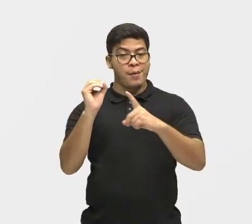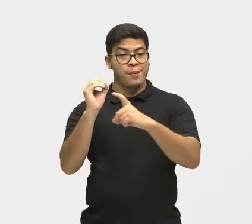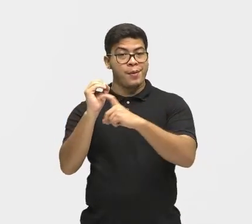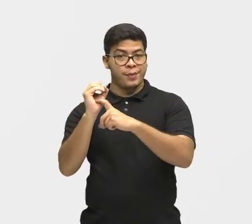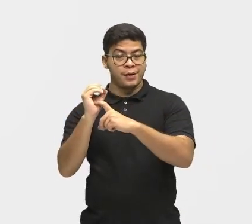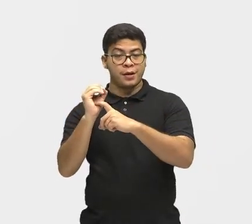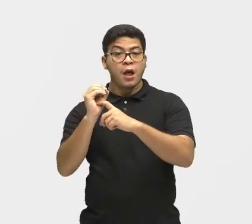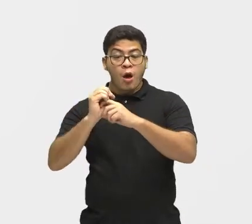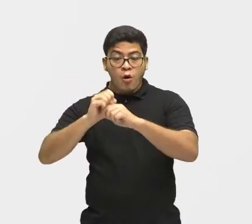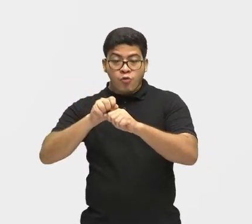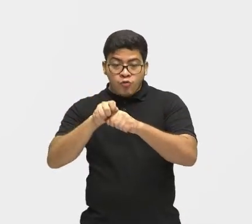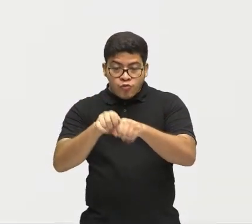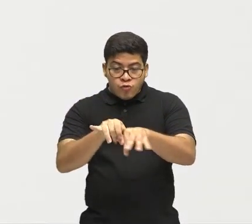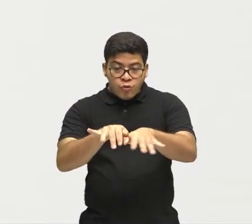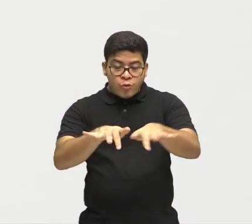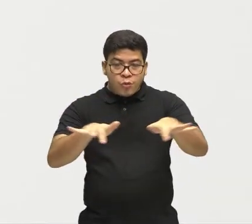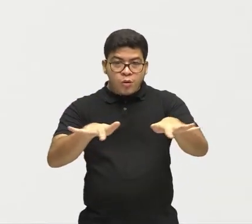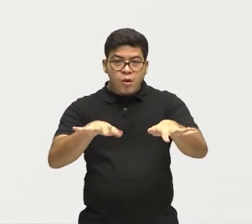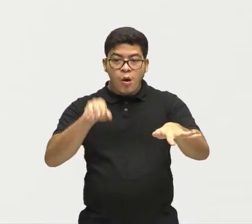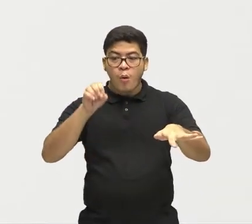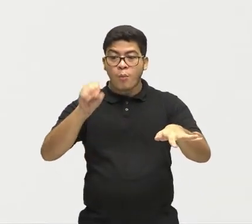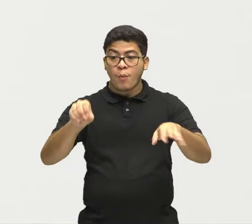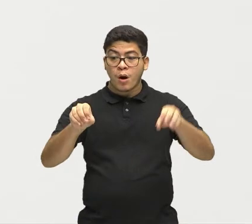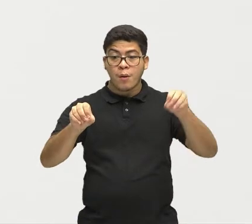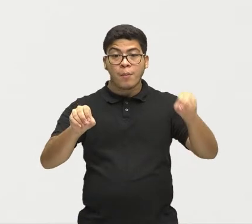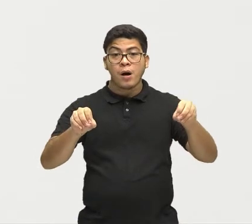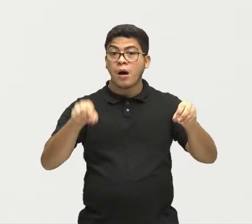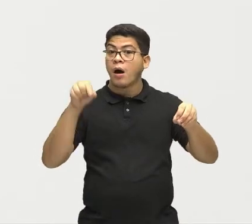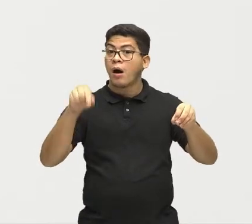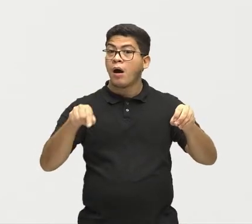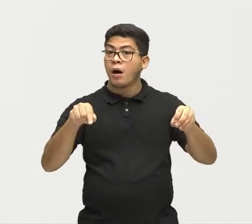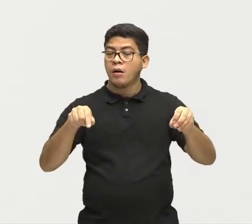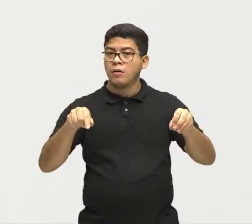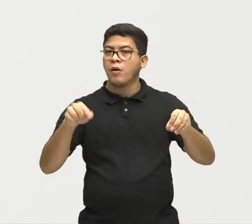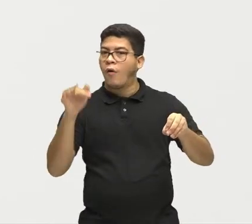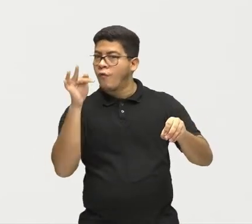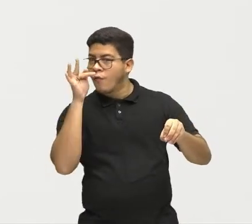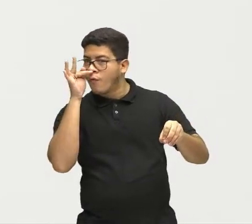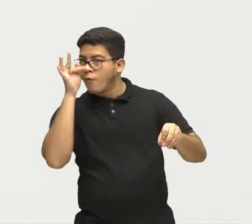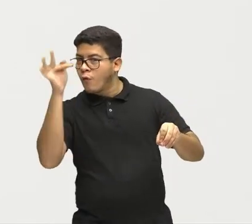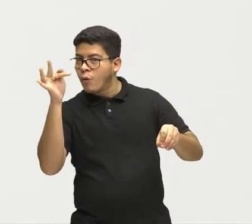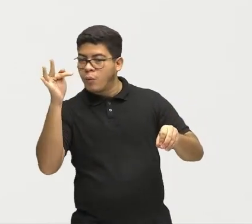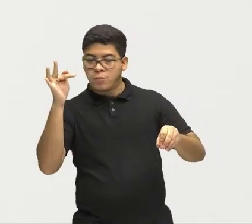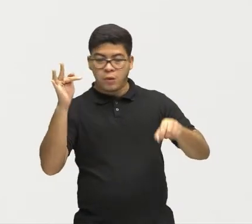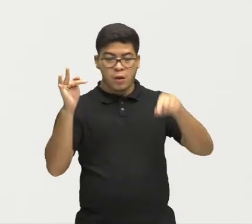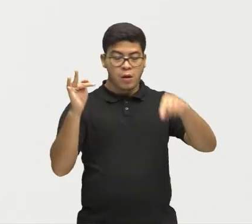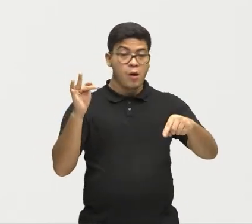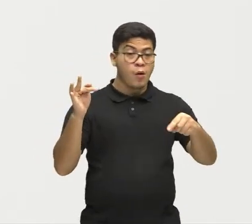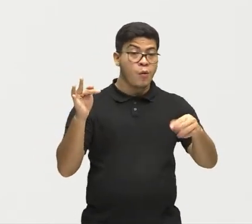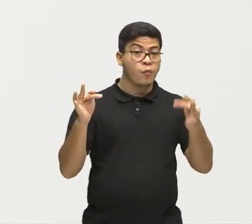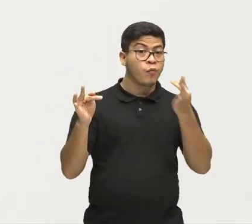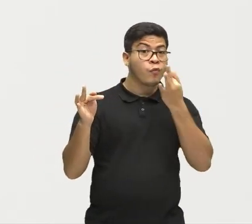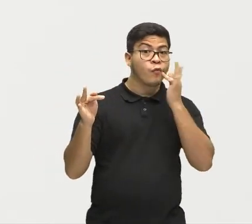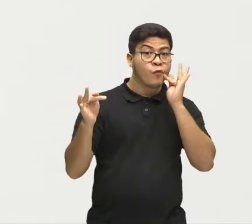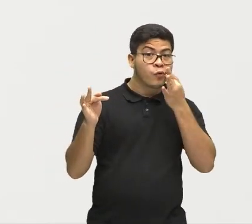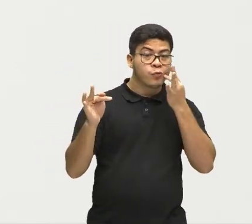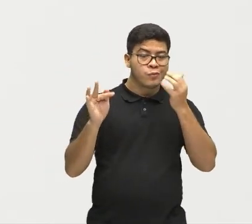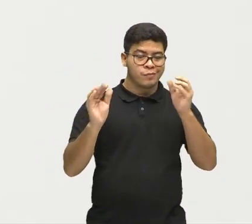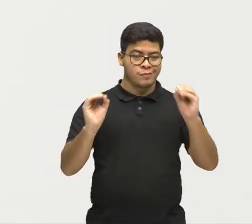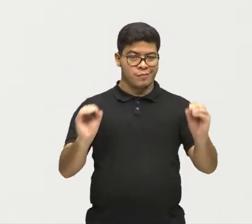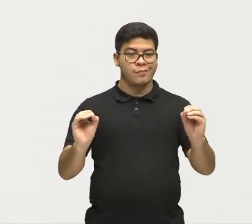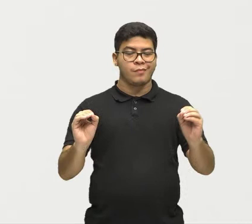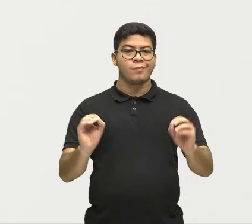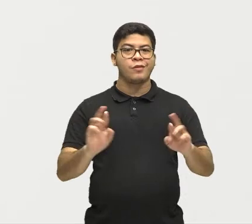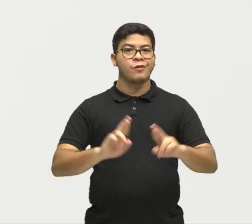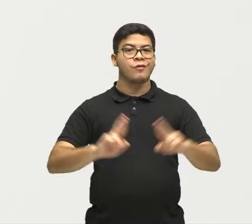a polinização, olha só, reparem aqui, ó, os pólens, né, chegando, que podem chegar aí por várias ações,